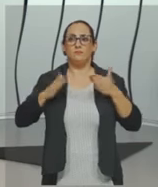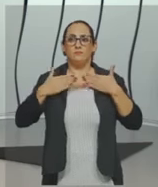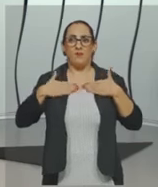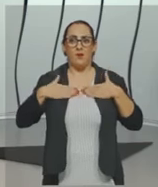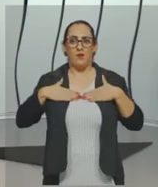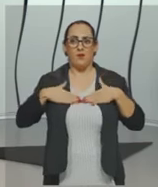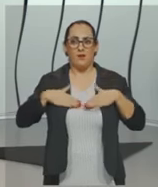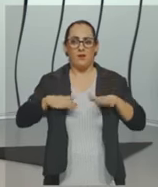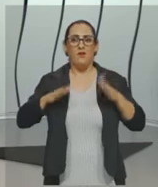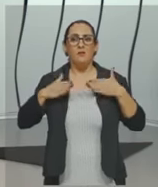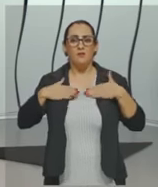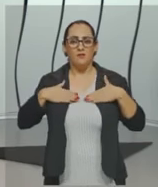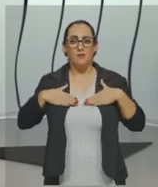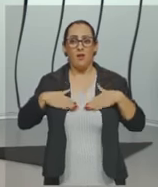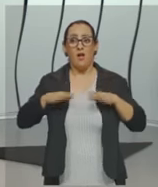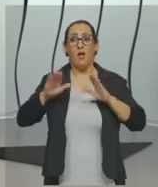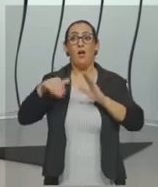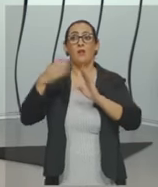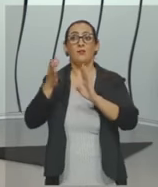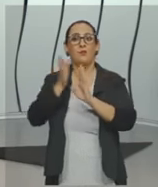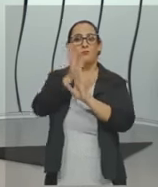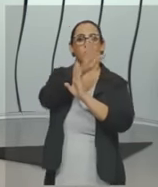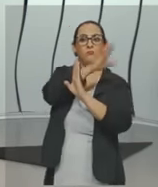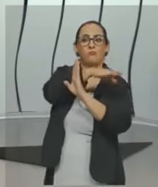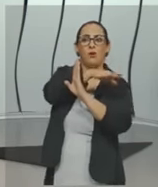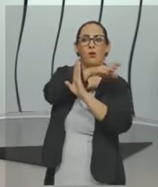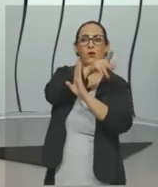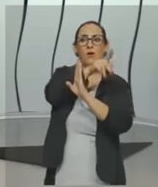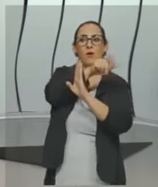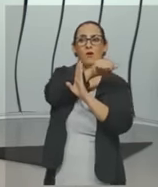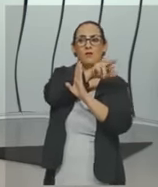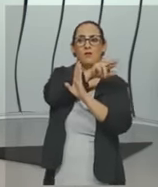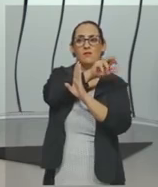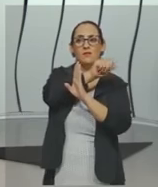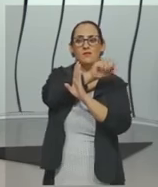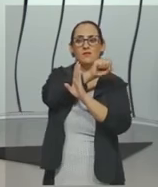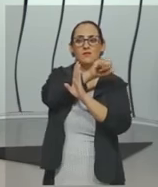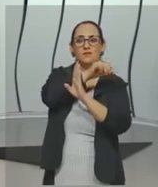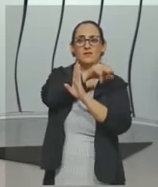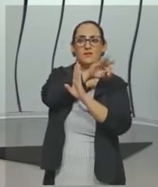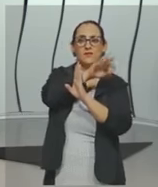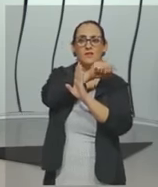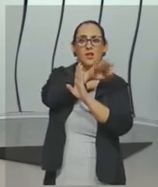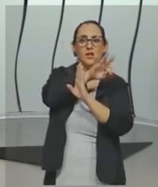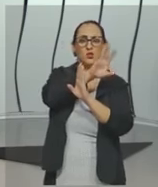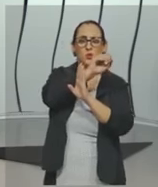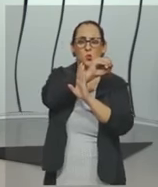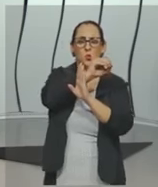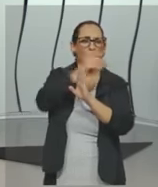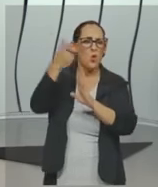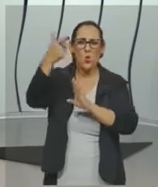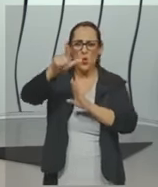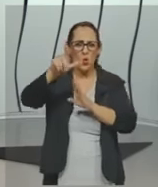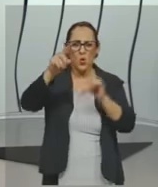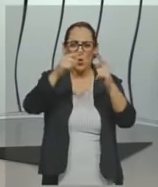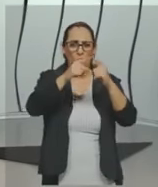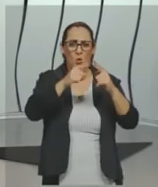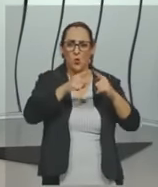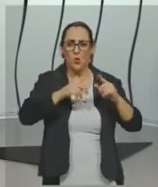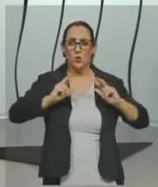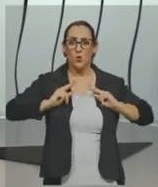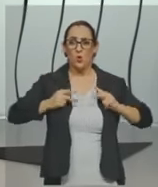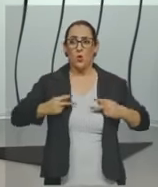nervoso parasimpático, tá? Com a acetilcolina, que é um outro hormônio, e vai fazer agora um